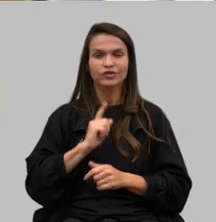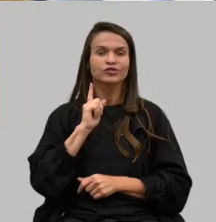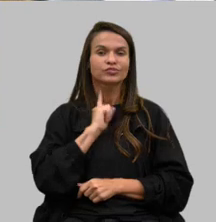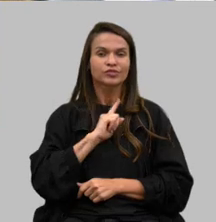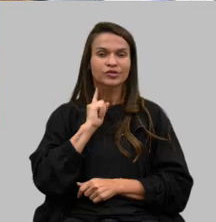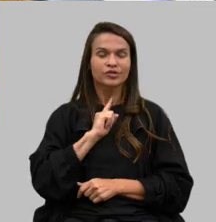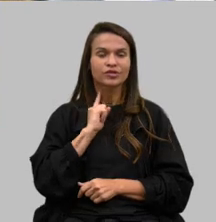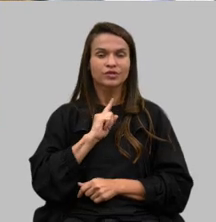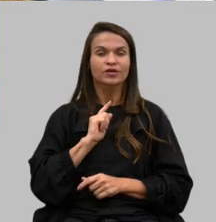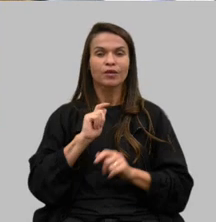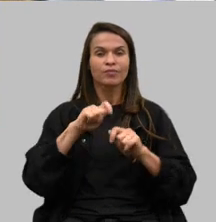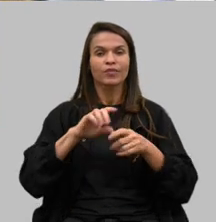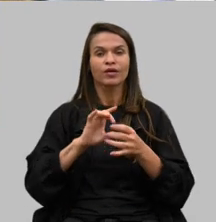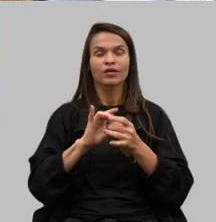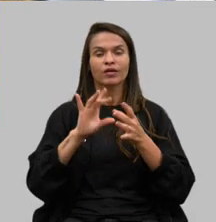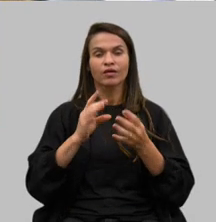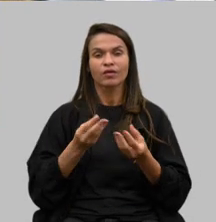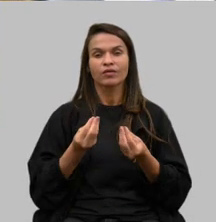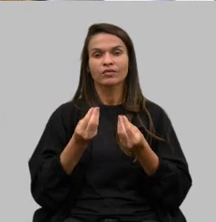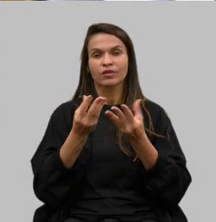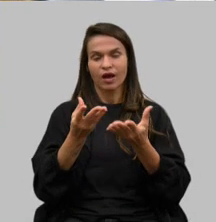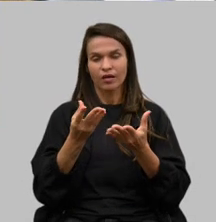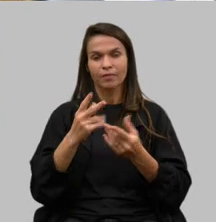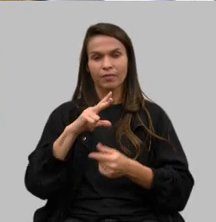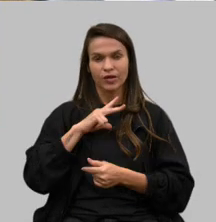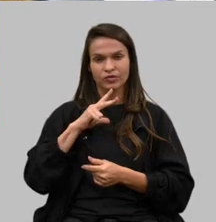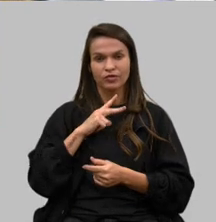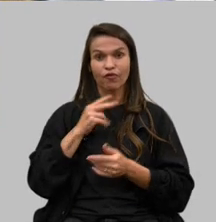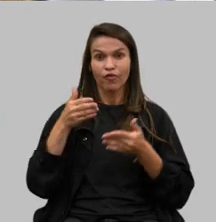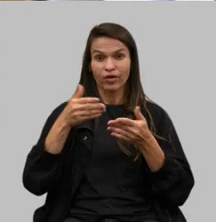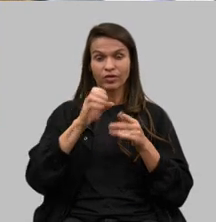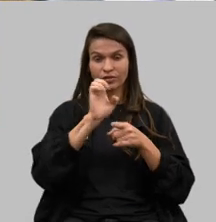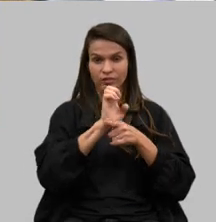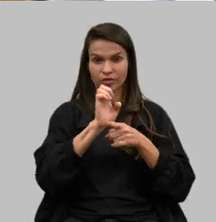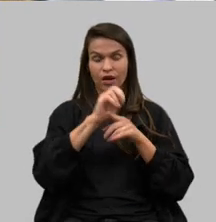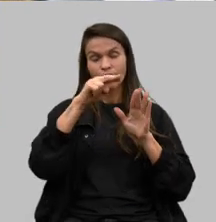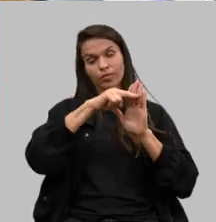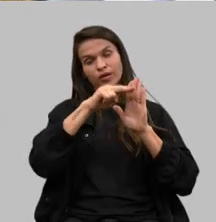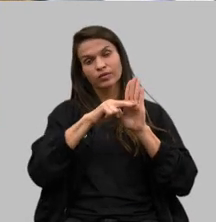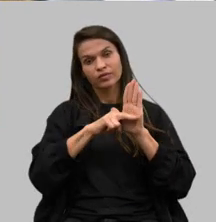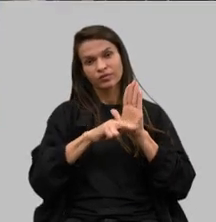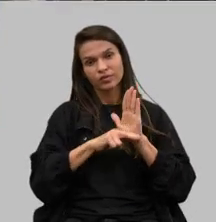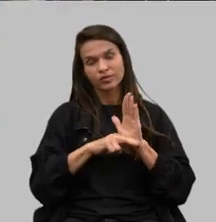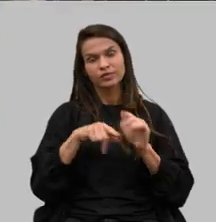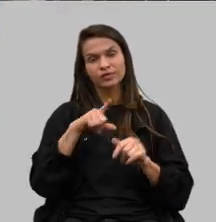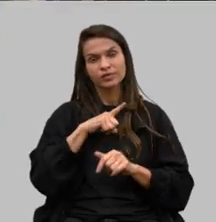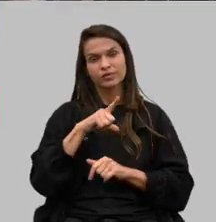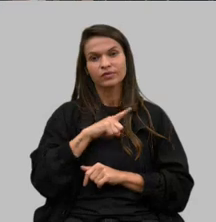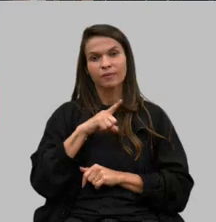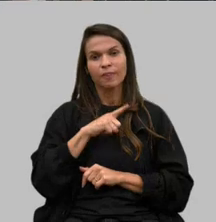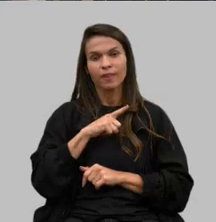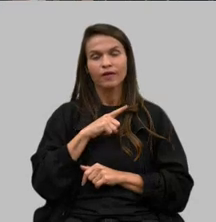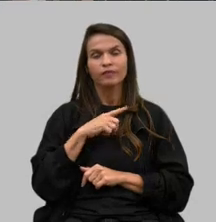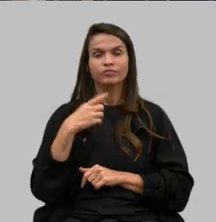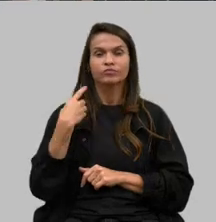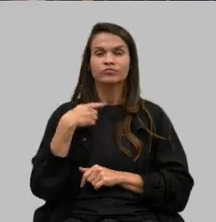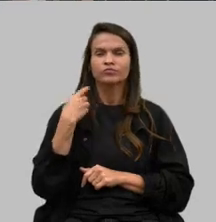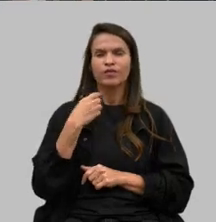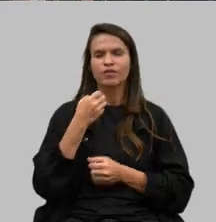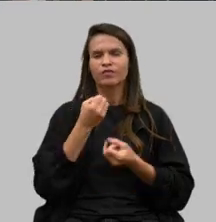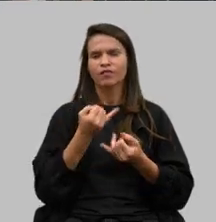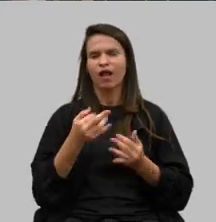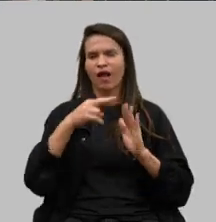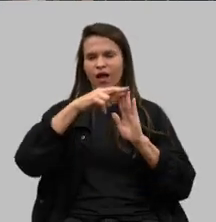doação eh de entes privados para o estado e é uma normativ I ação que passa inclusive eh deputada por diversas